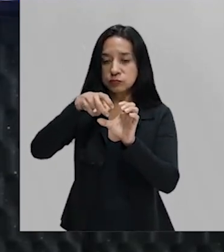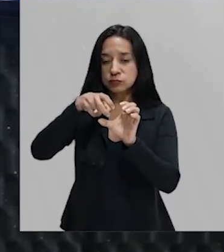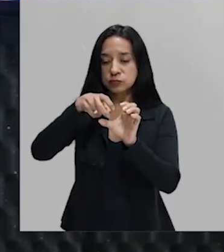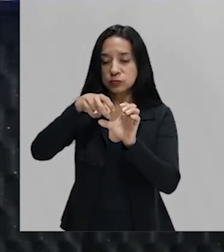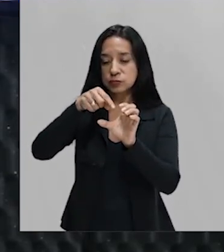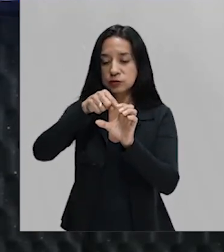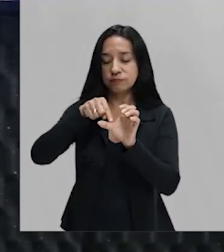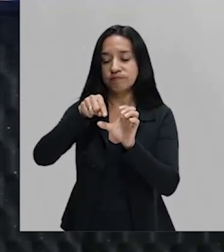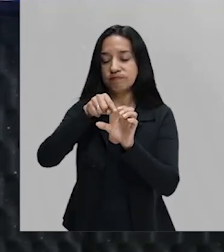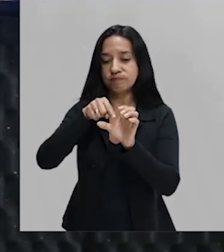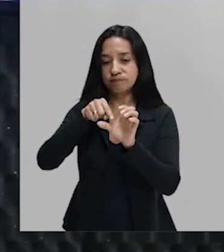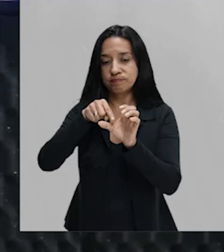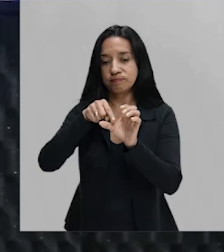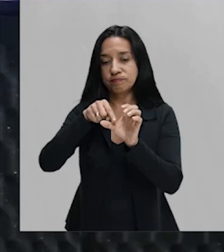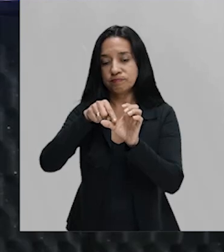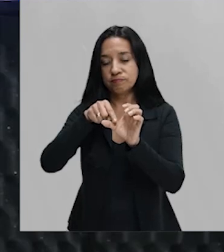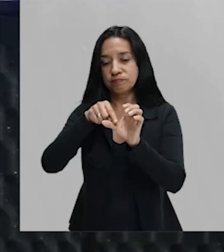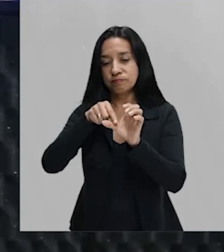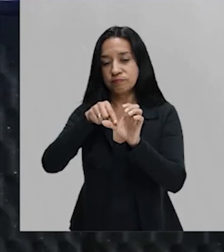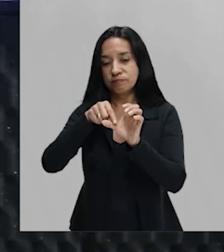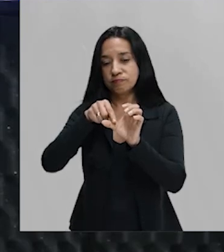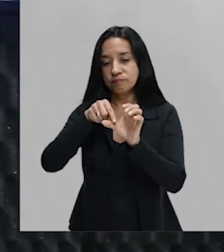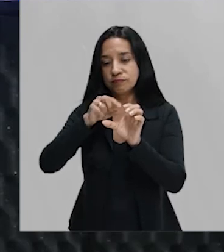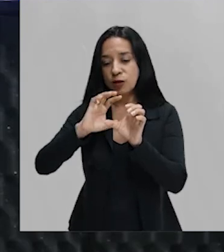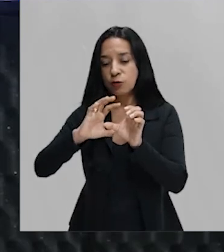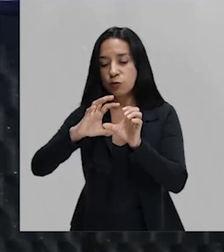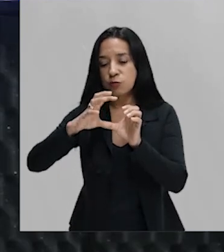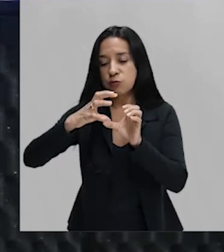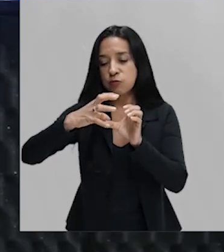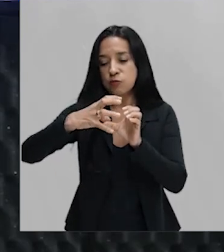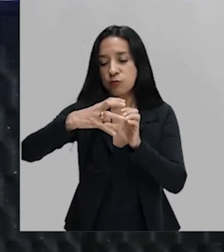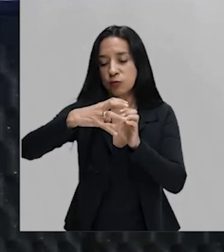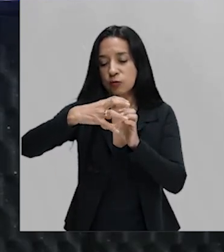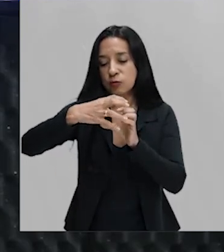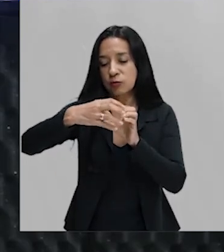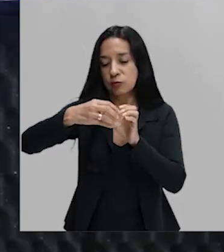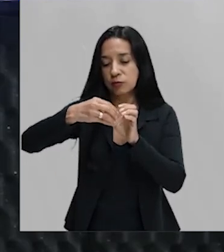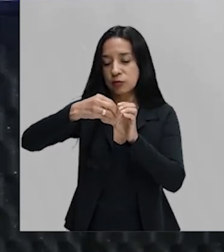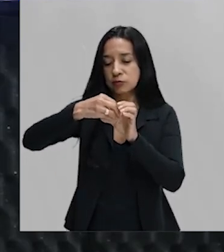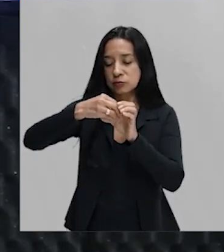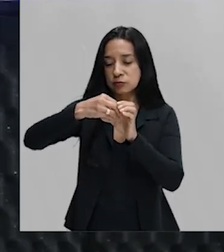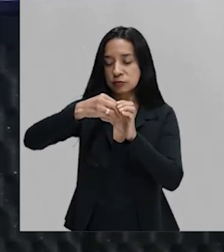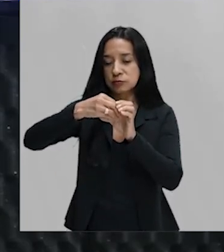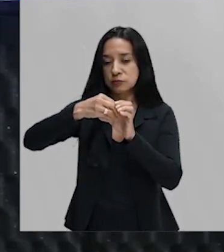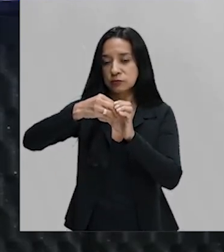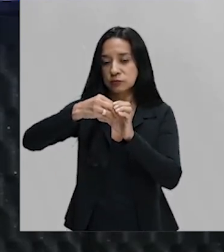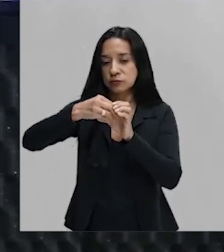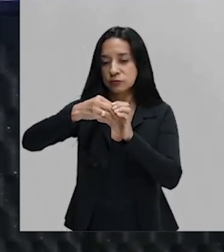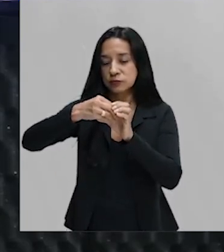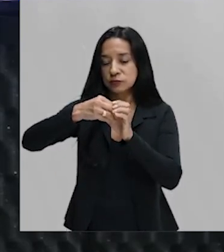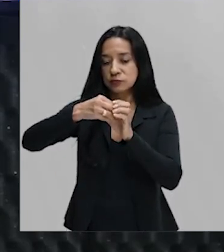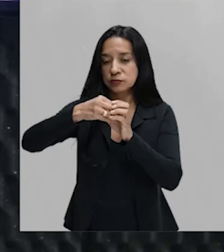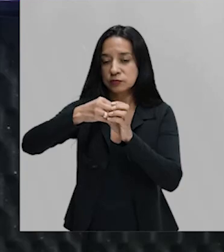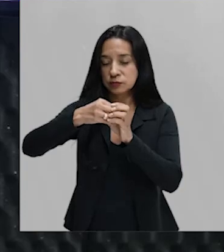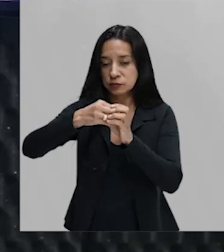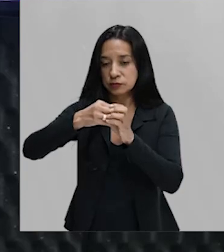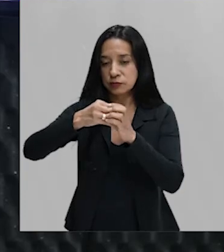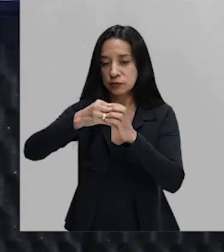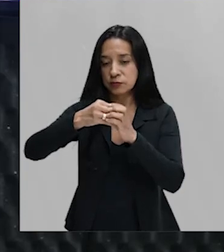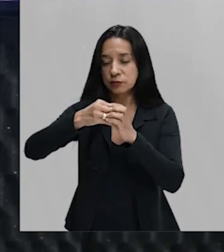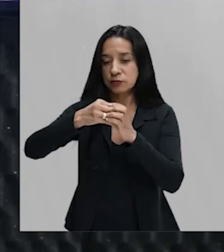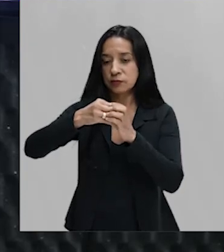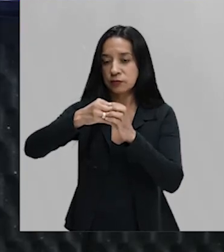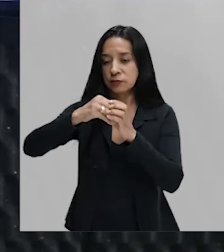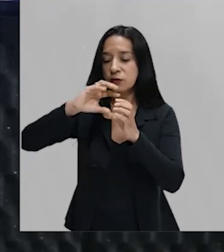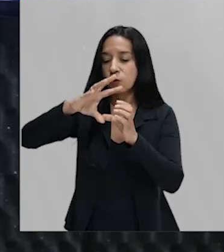da célula. Então, a célula ela vai englobar partículas e vai envolver elas numa vesícula